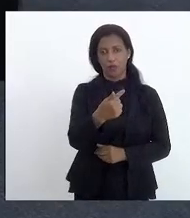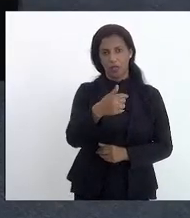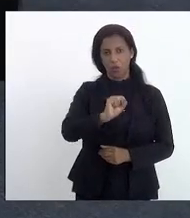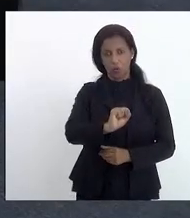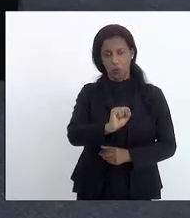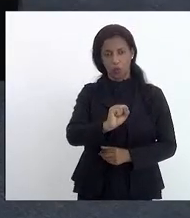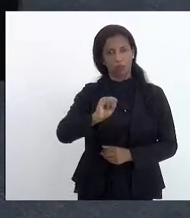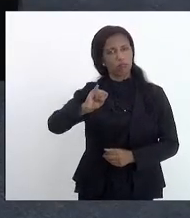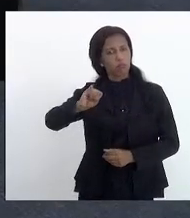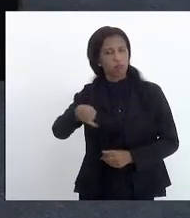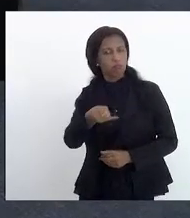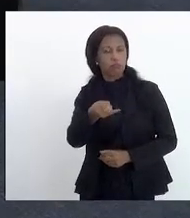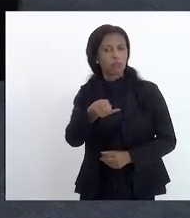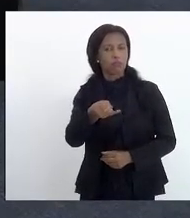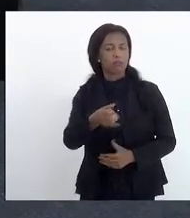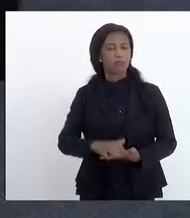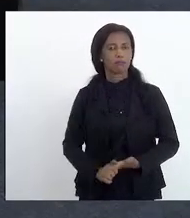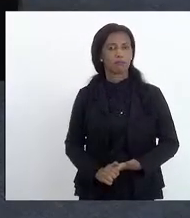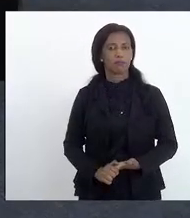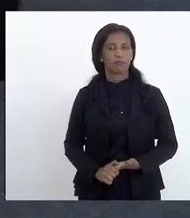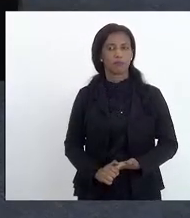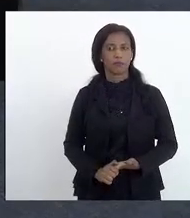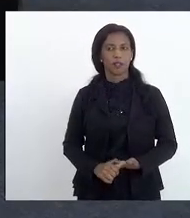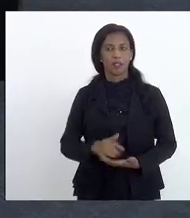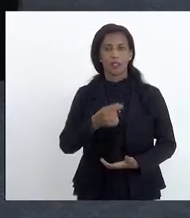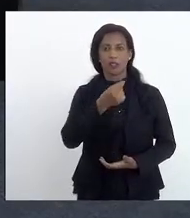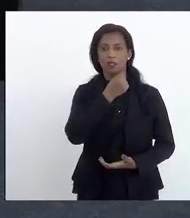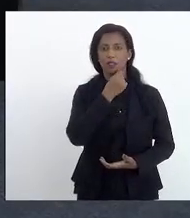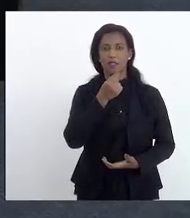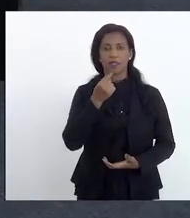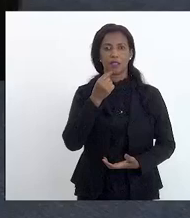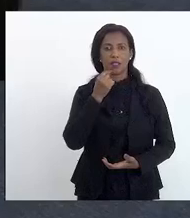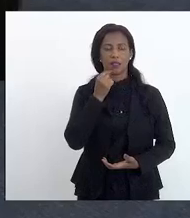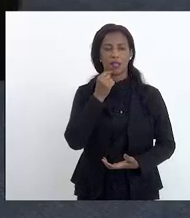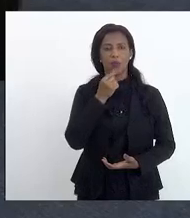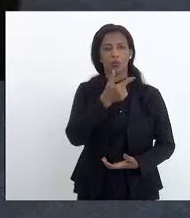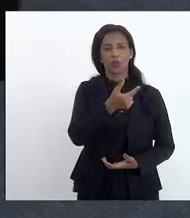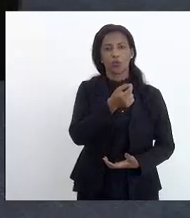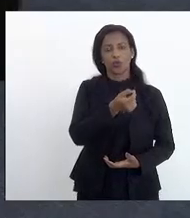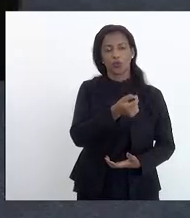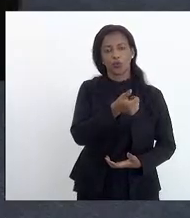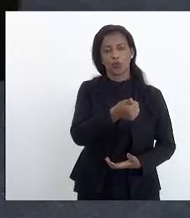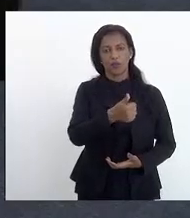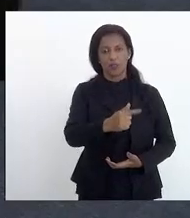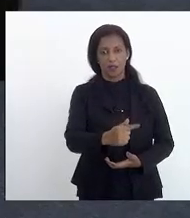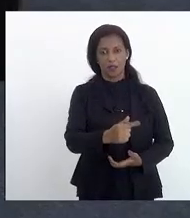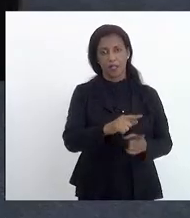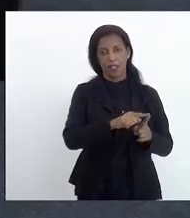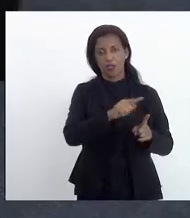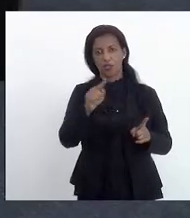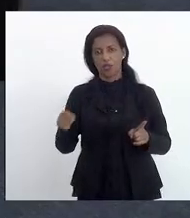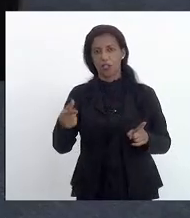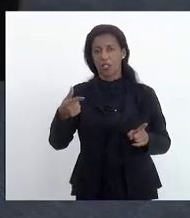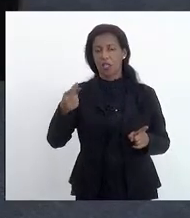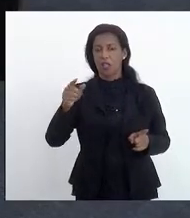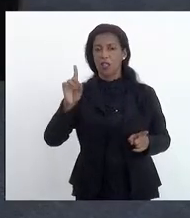a possibilidade de, entre setembro de 17 e dezembro de